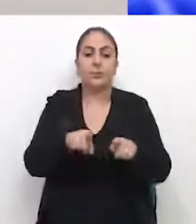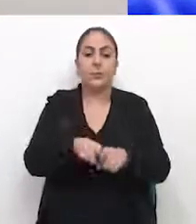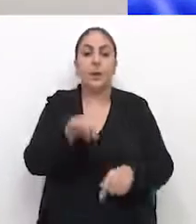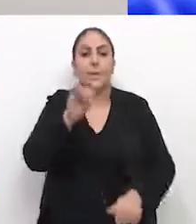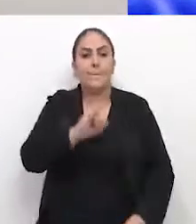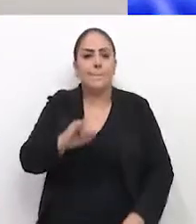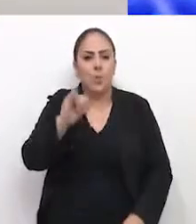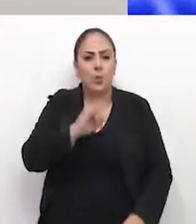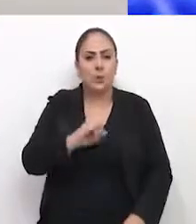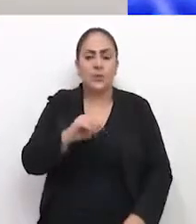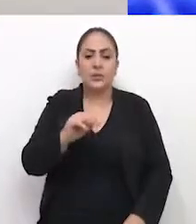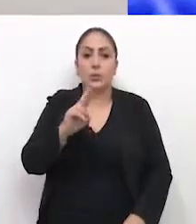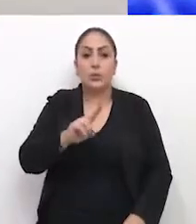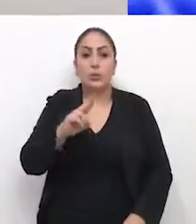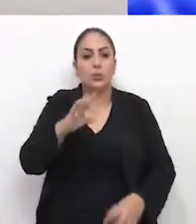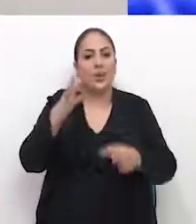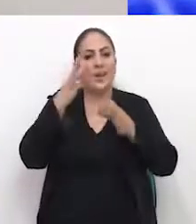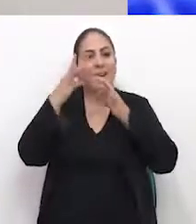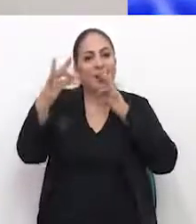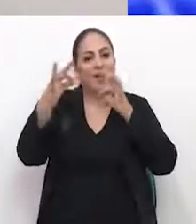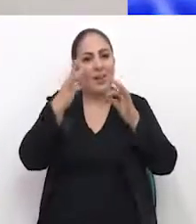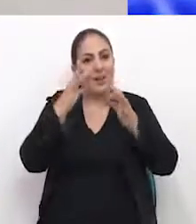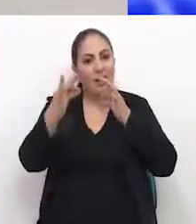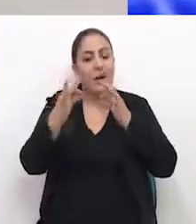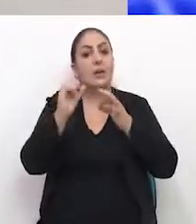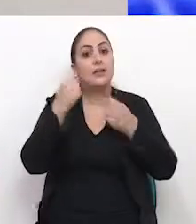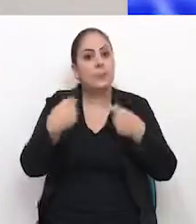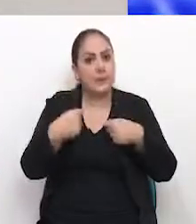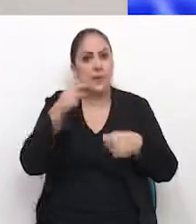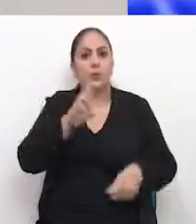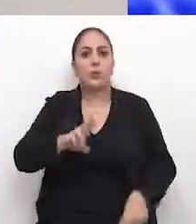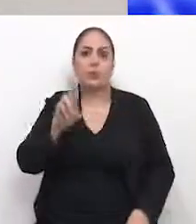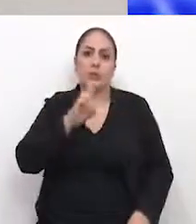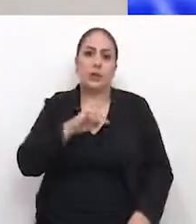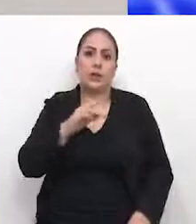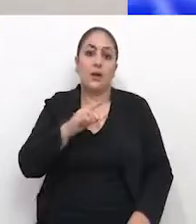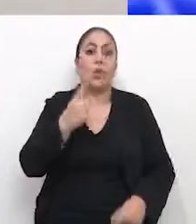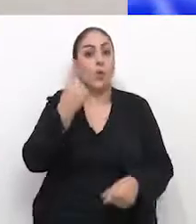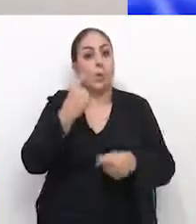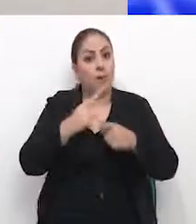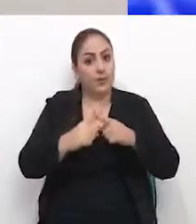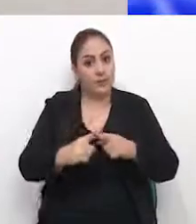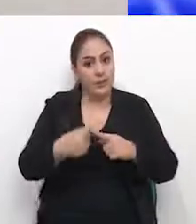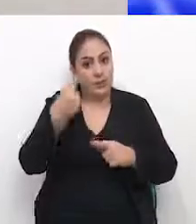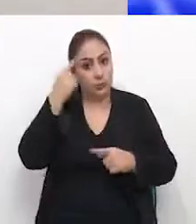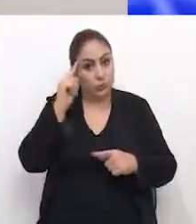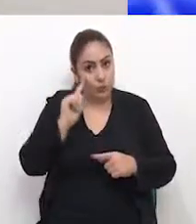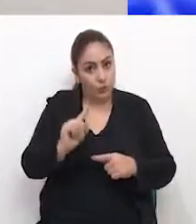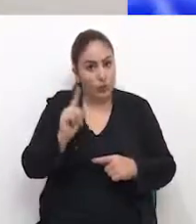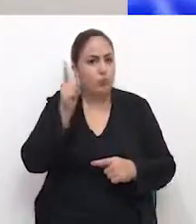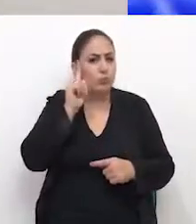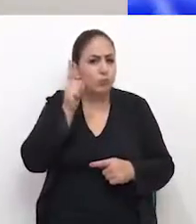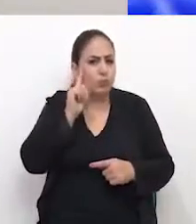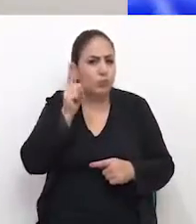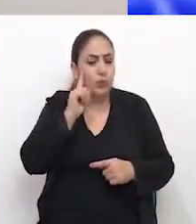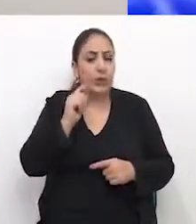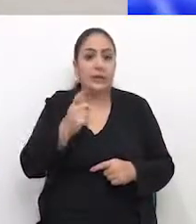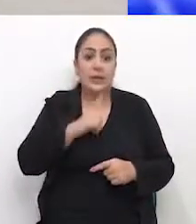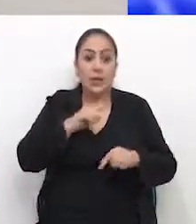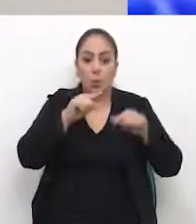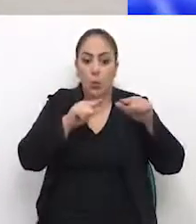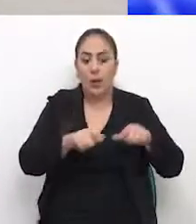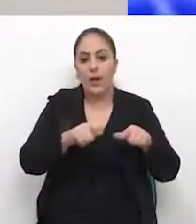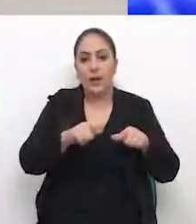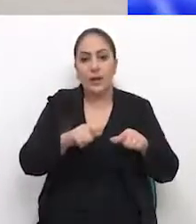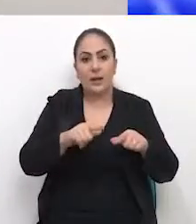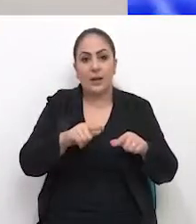Lembramos também da importância do uso do fio dental, que deve ser utilizado pelo menos 1 vez ao dia, visto que